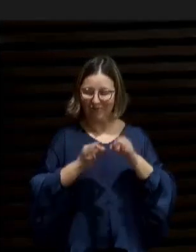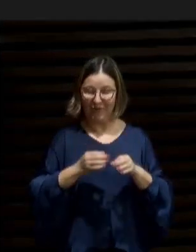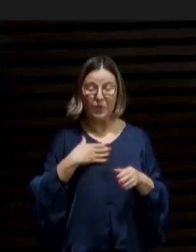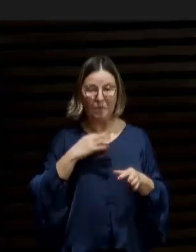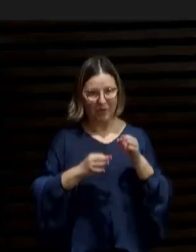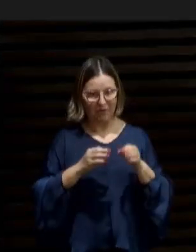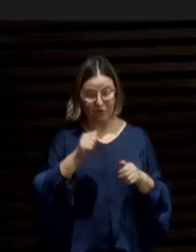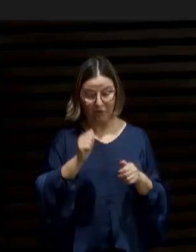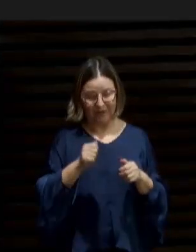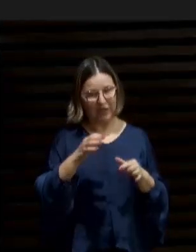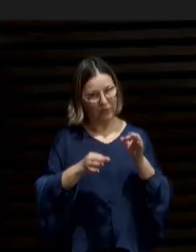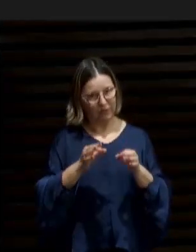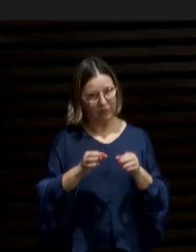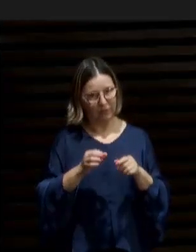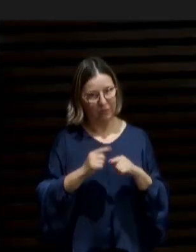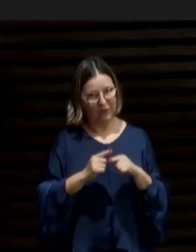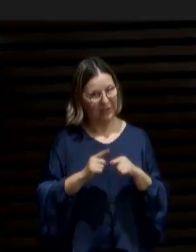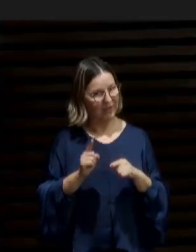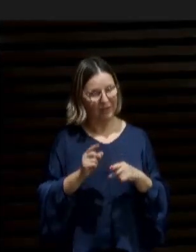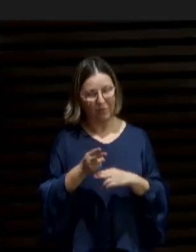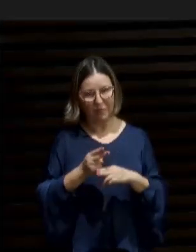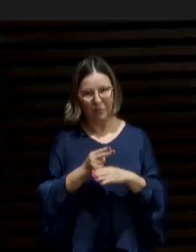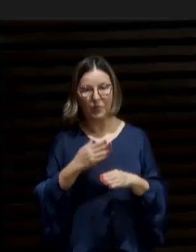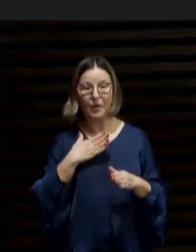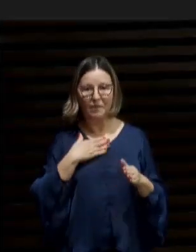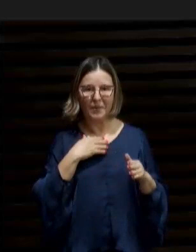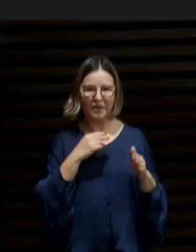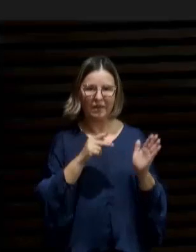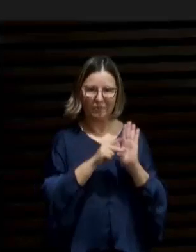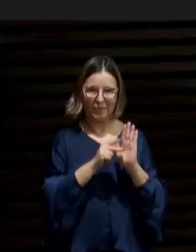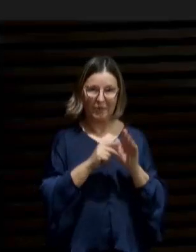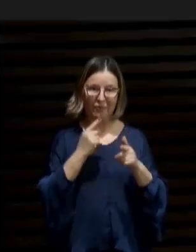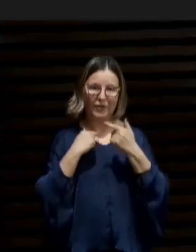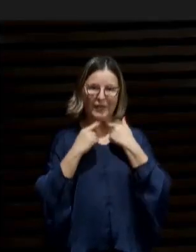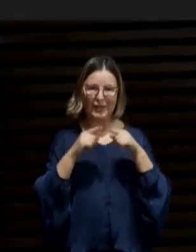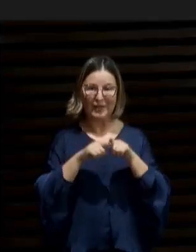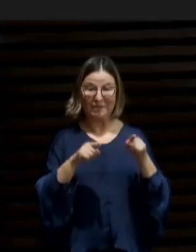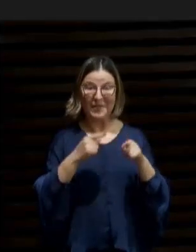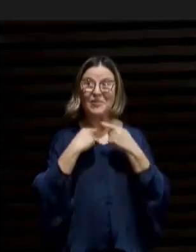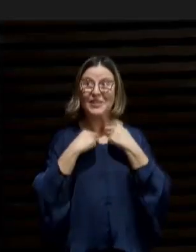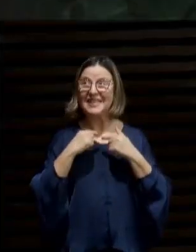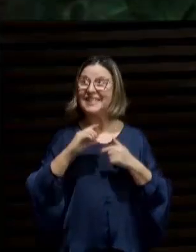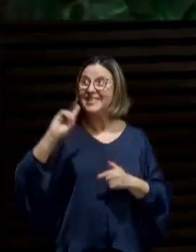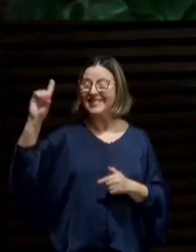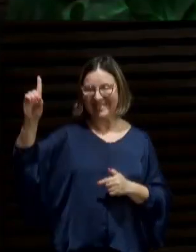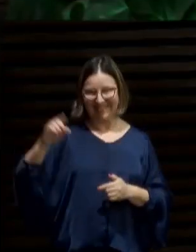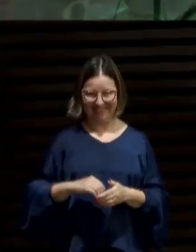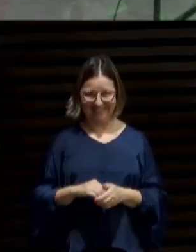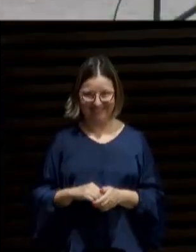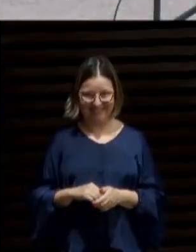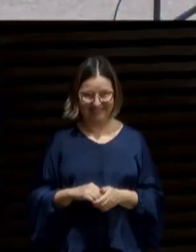porque não procuro a minha própria vontade, e sim a daquele que me enviou. Está claro isso para